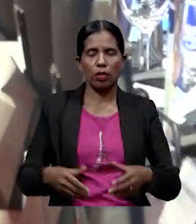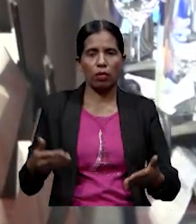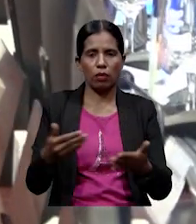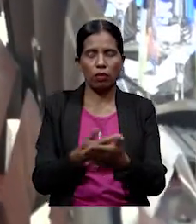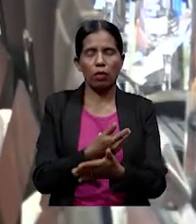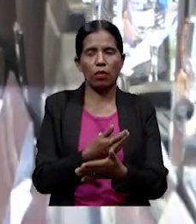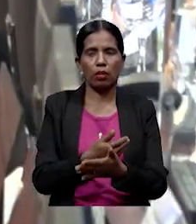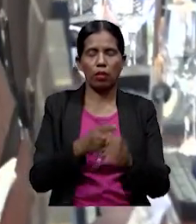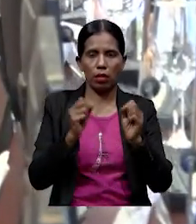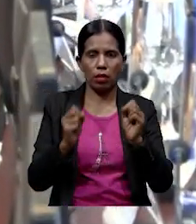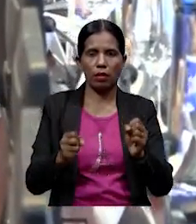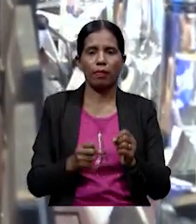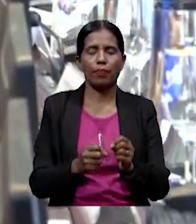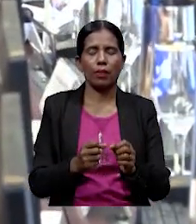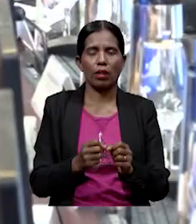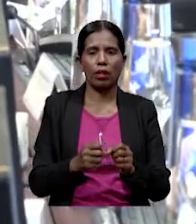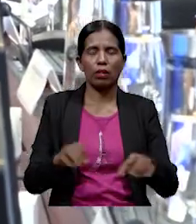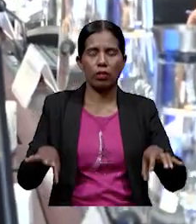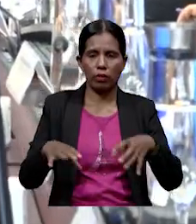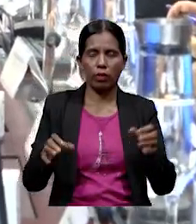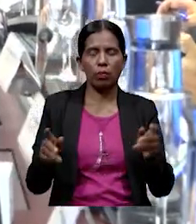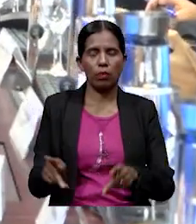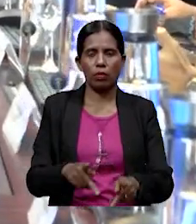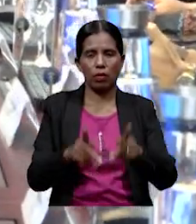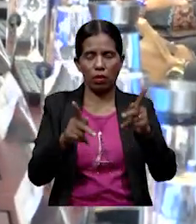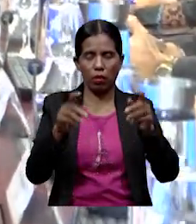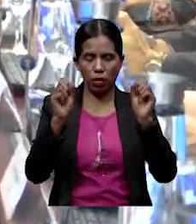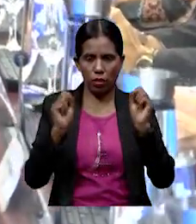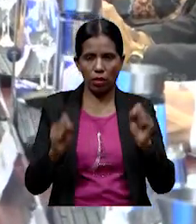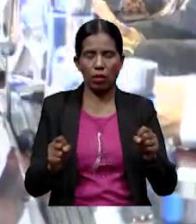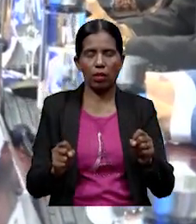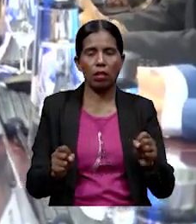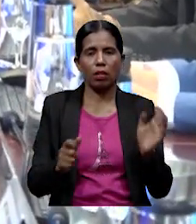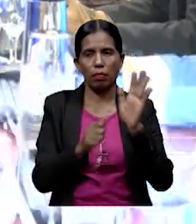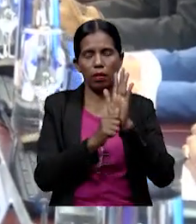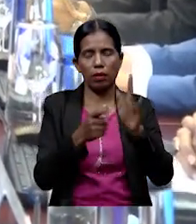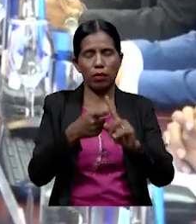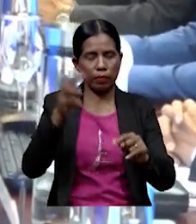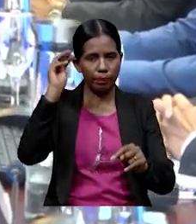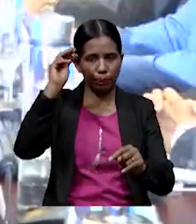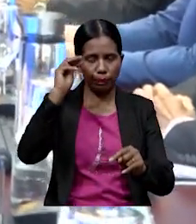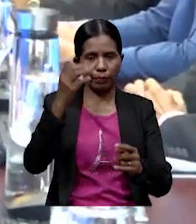Ba aprovisionamento nian contrato público non é infração sira nebe apresenta o ministro